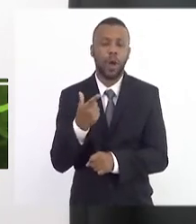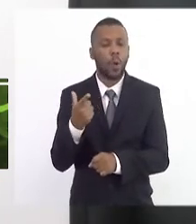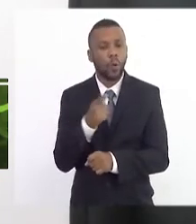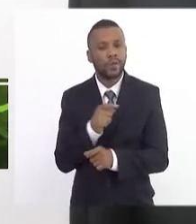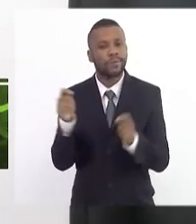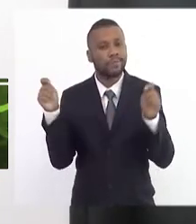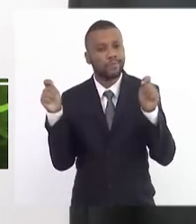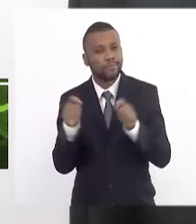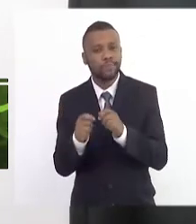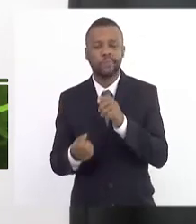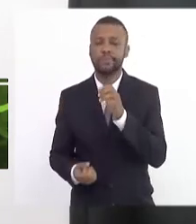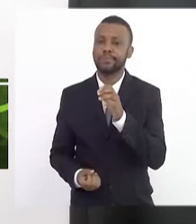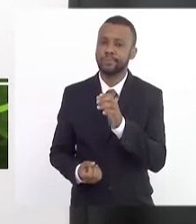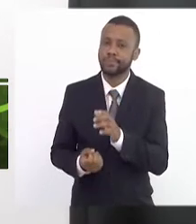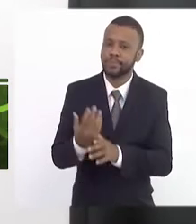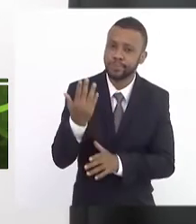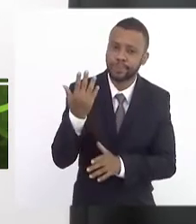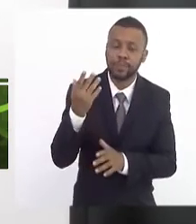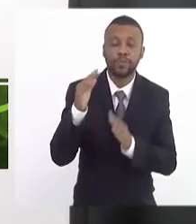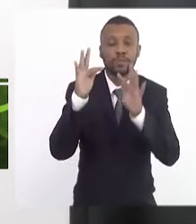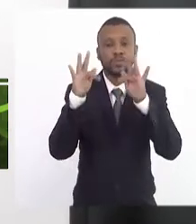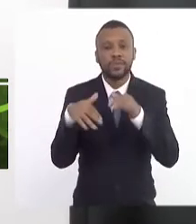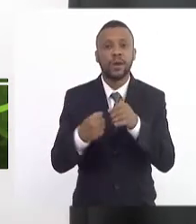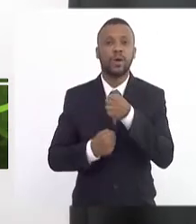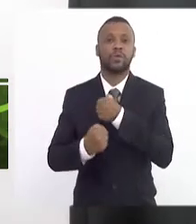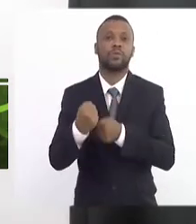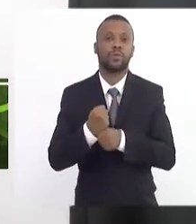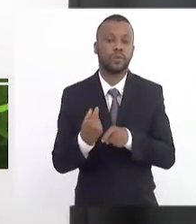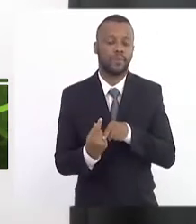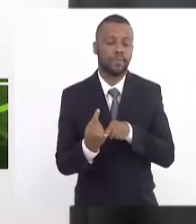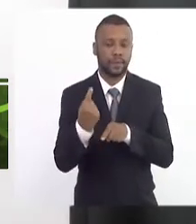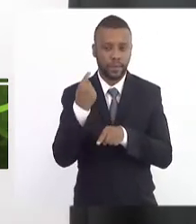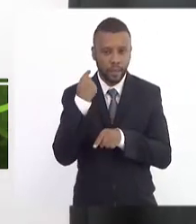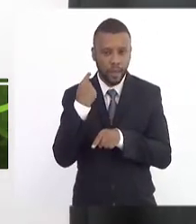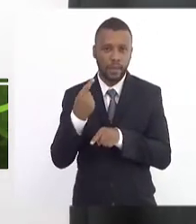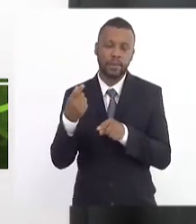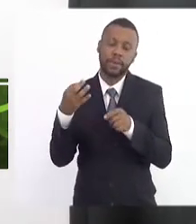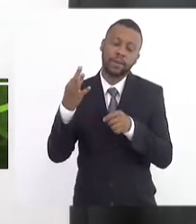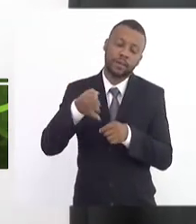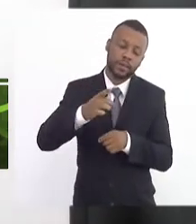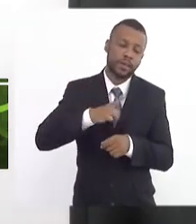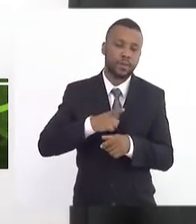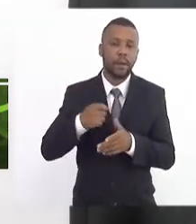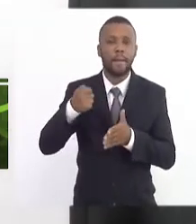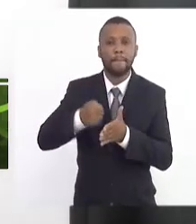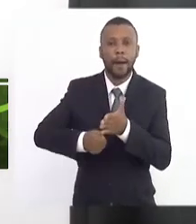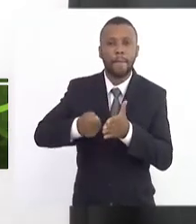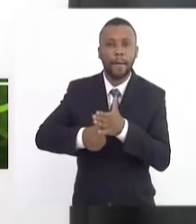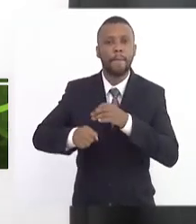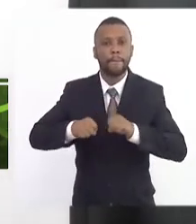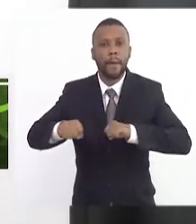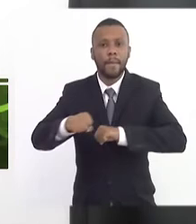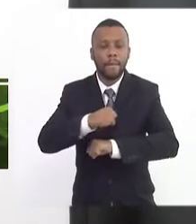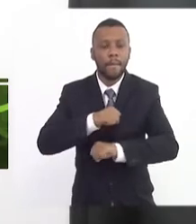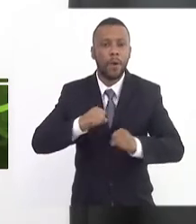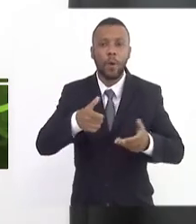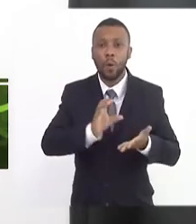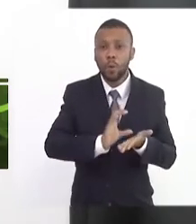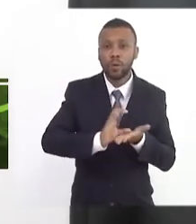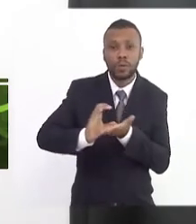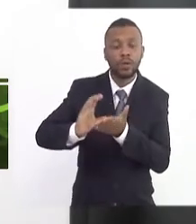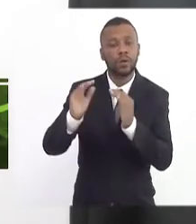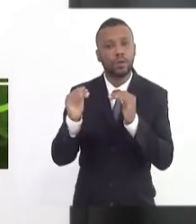viabilizar ele no final do ano passado, e tem sido uma reivindicação do próprio Conselho Superior do